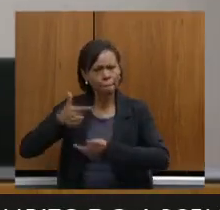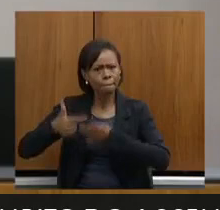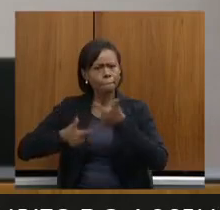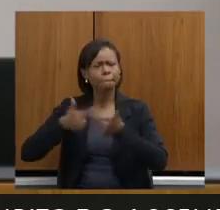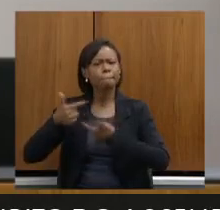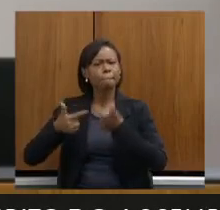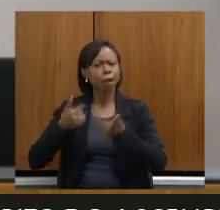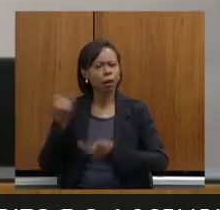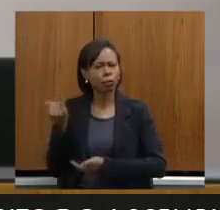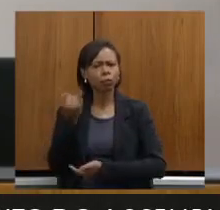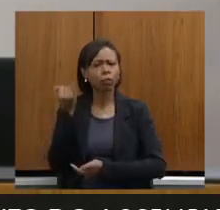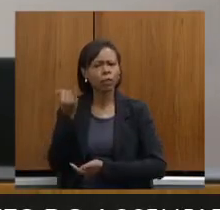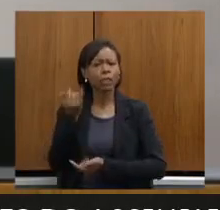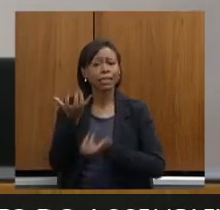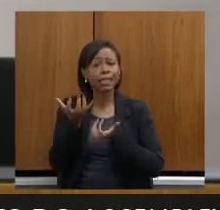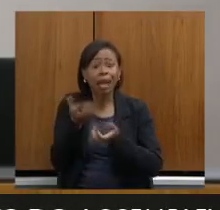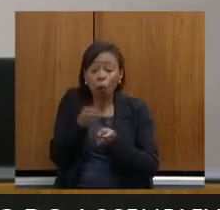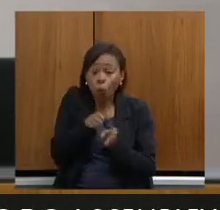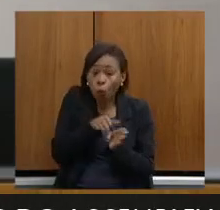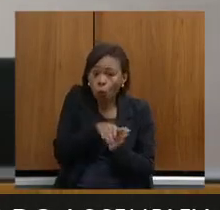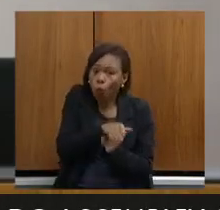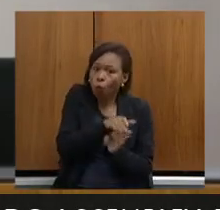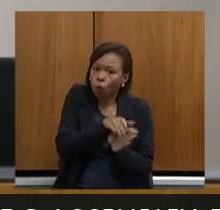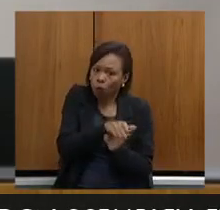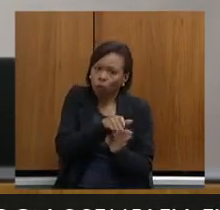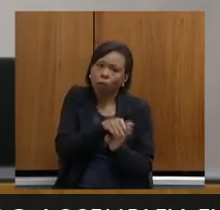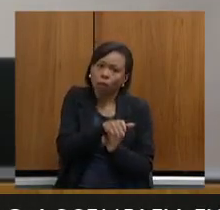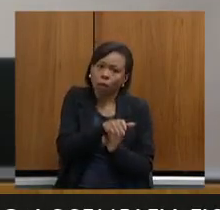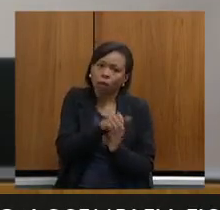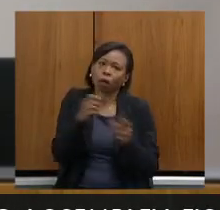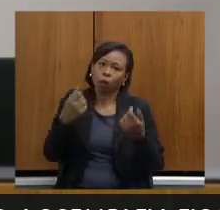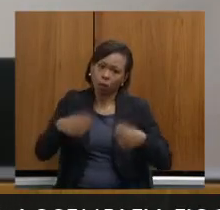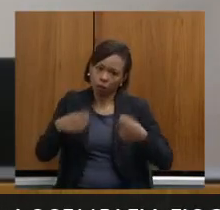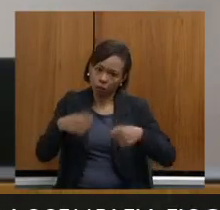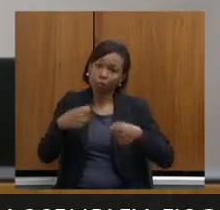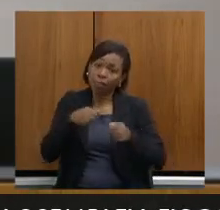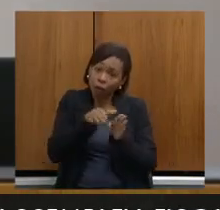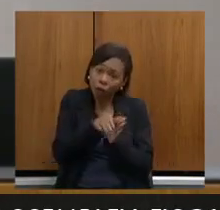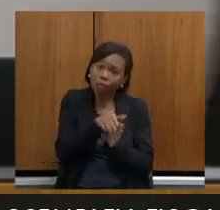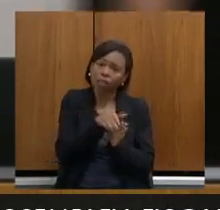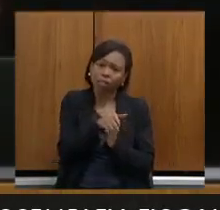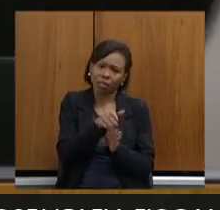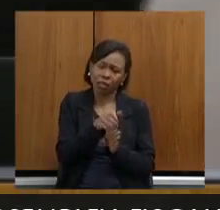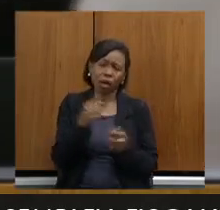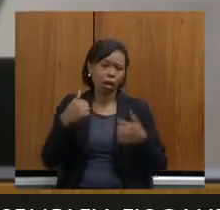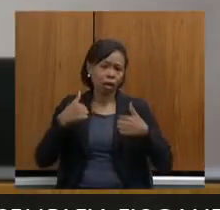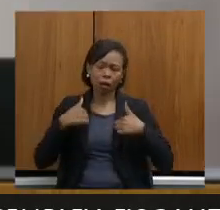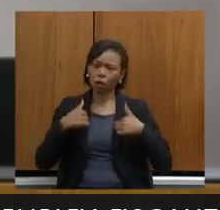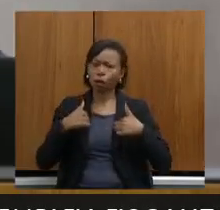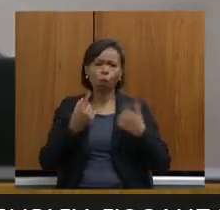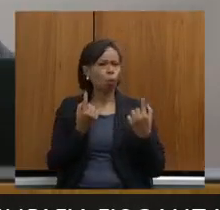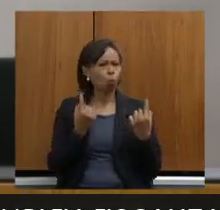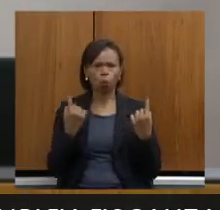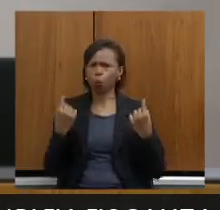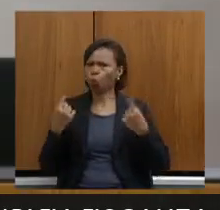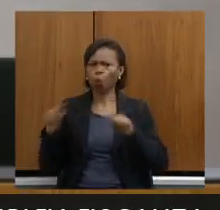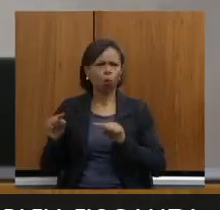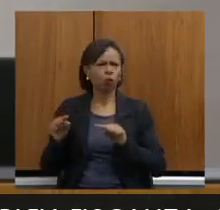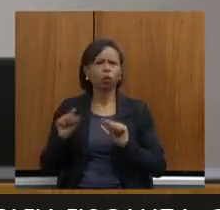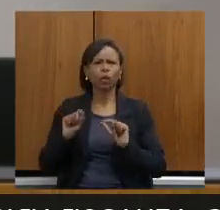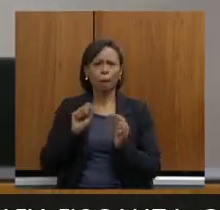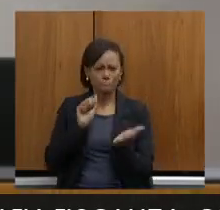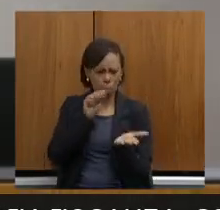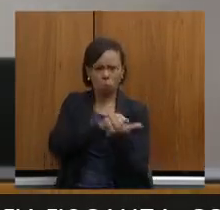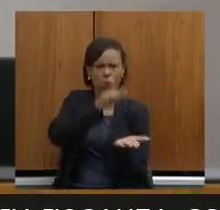na verdade orientar e é o que nós precisamos fazer eu sempre fui contra é multas de